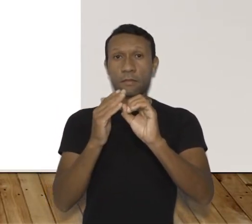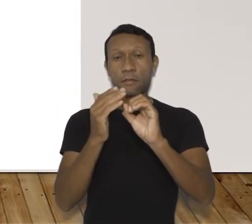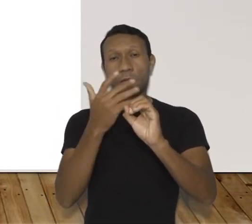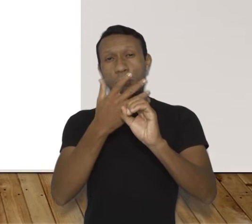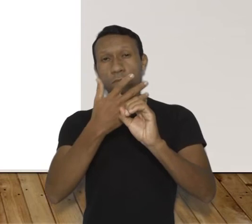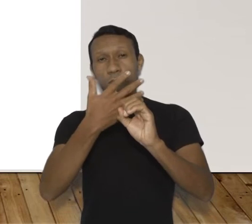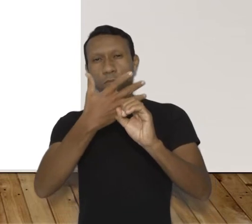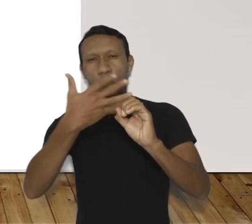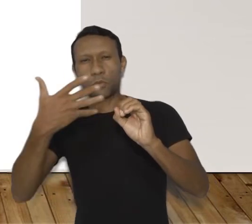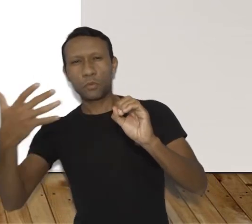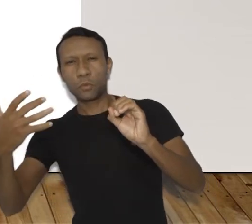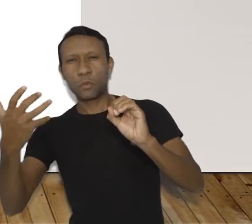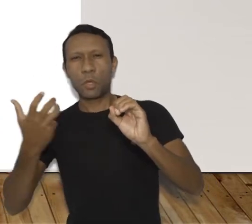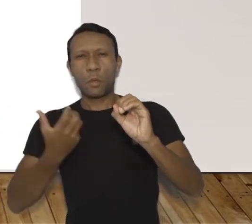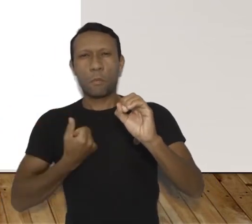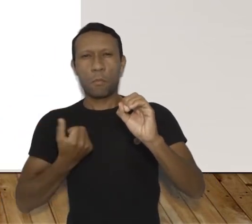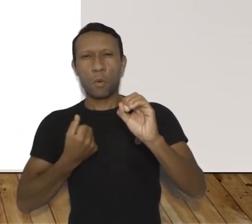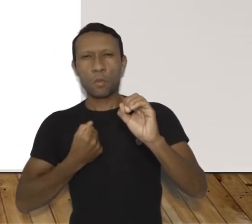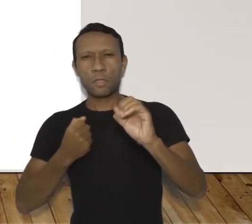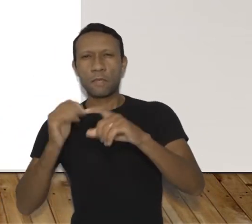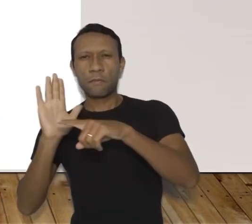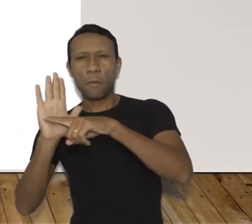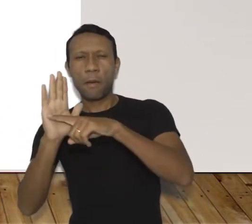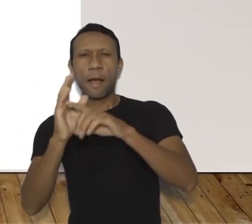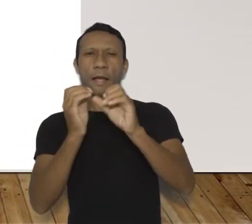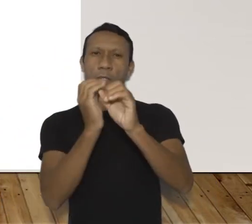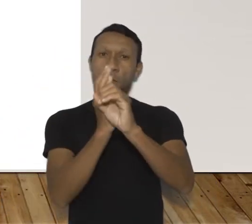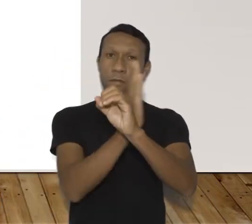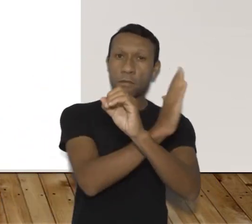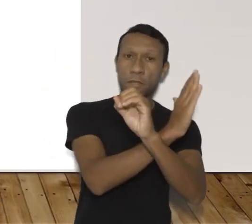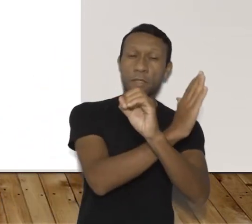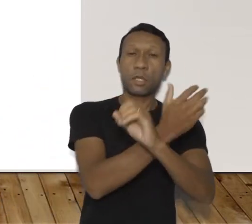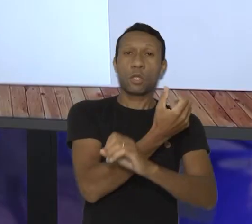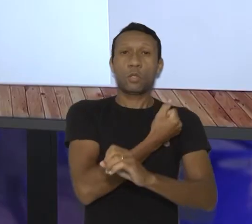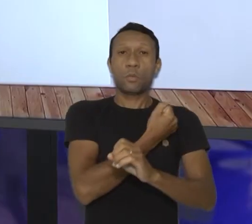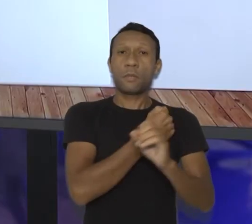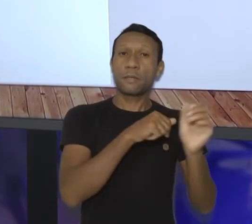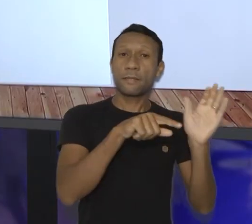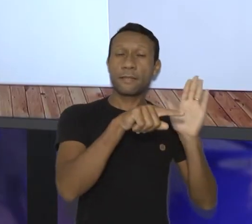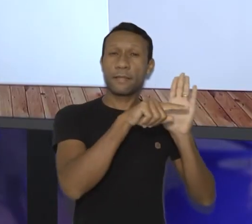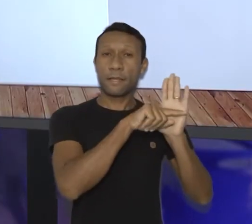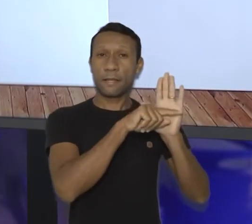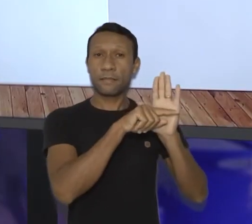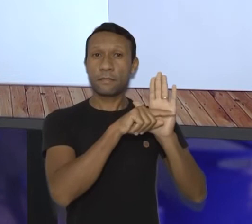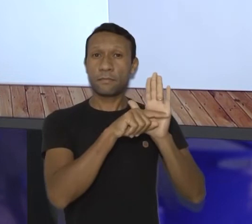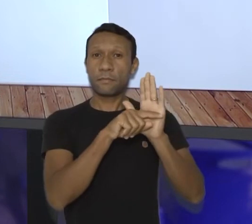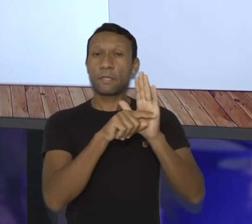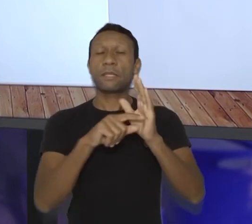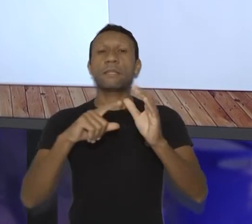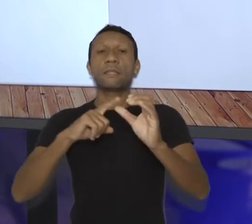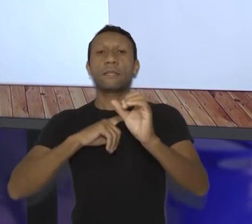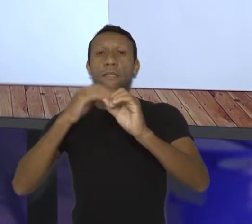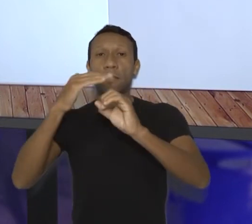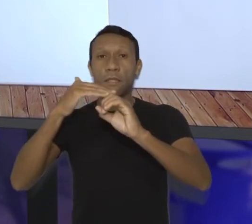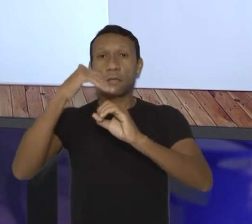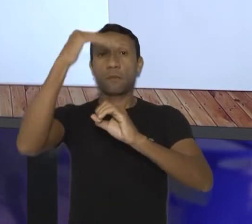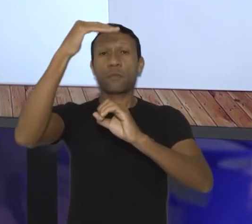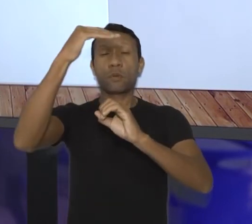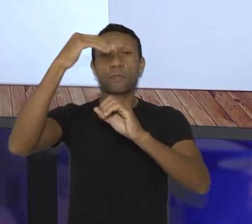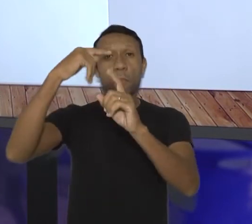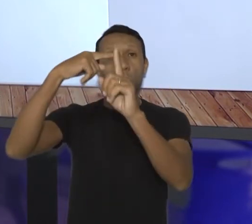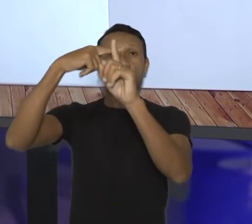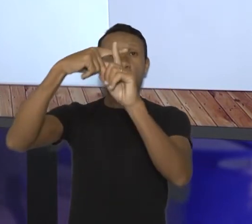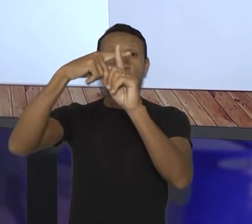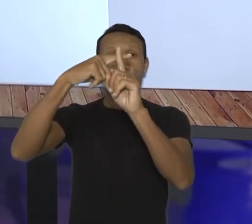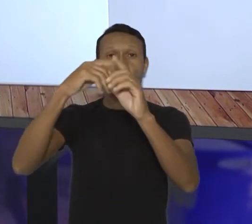temos os números positivos, à esquerda nós temos os números negativos. Acima nós temos os números positivos